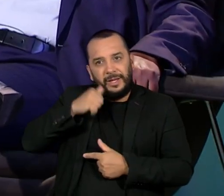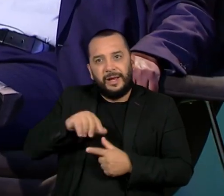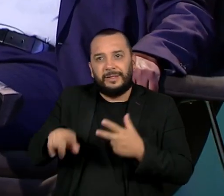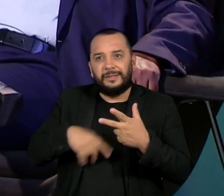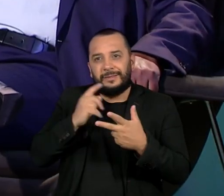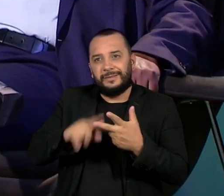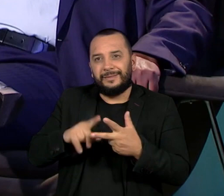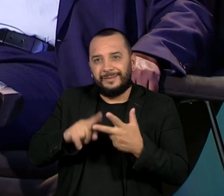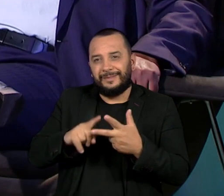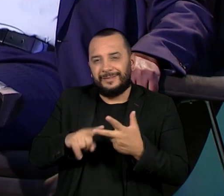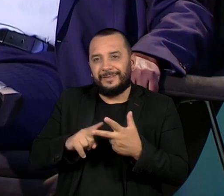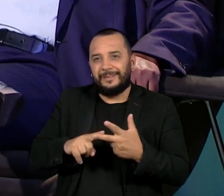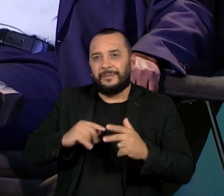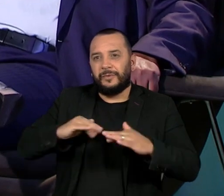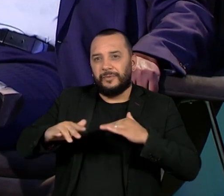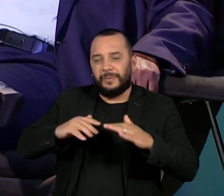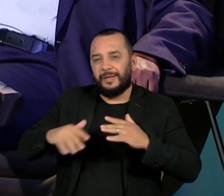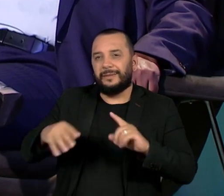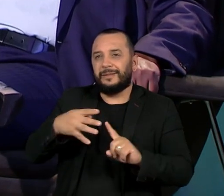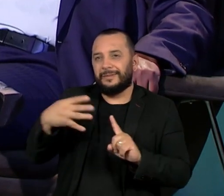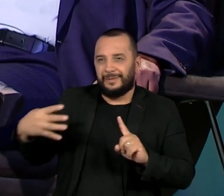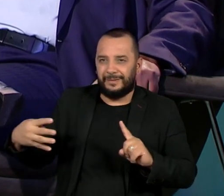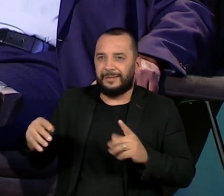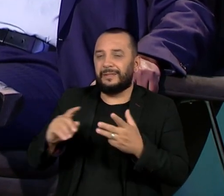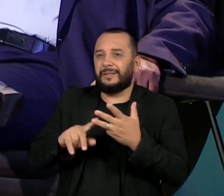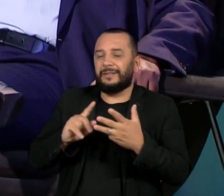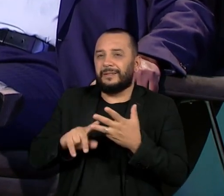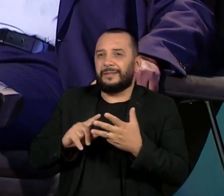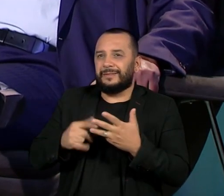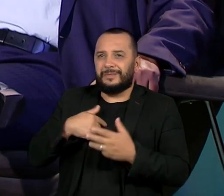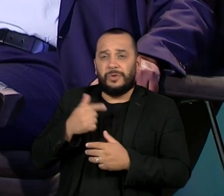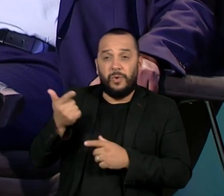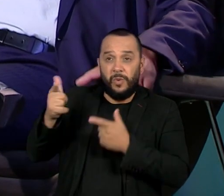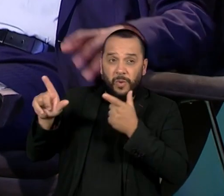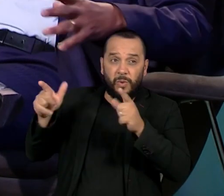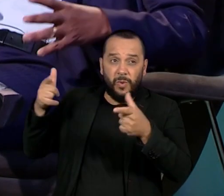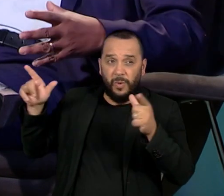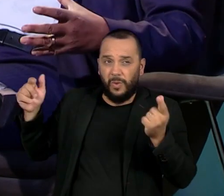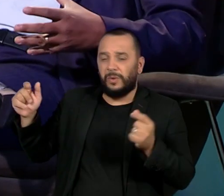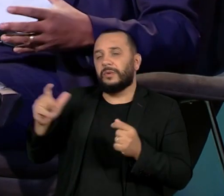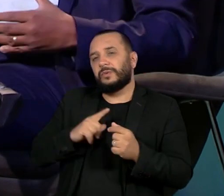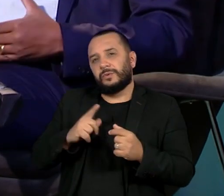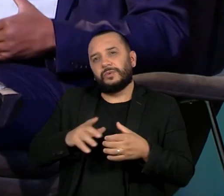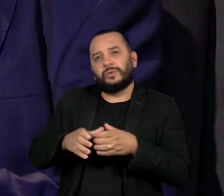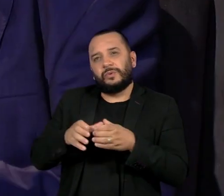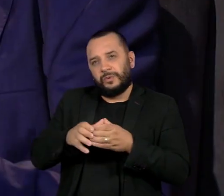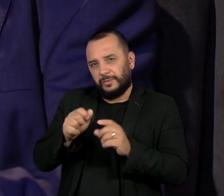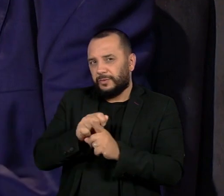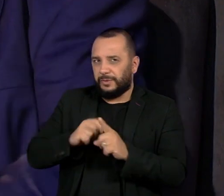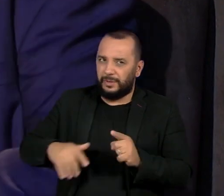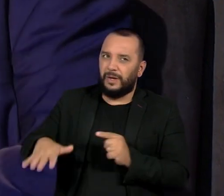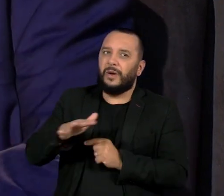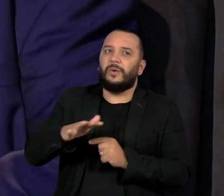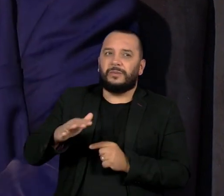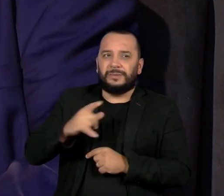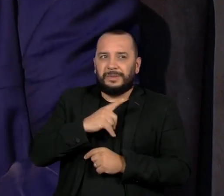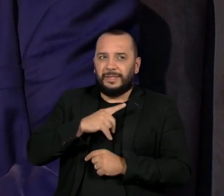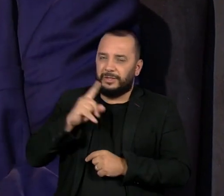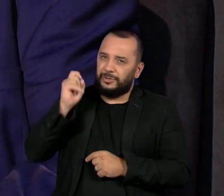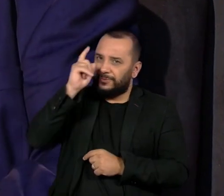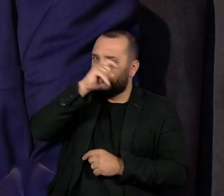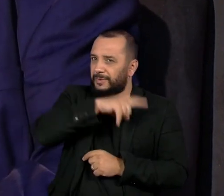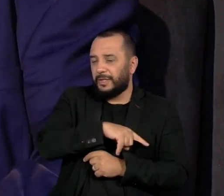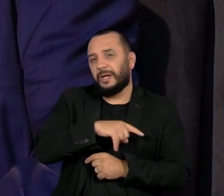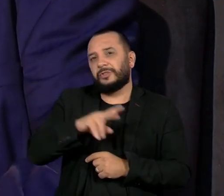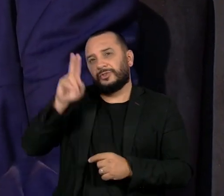tem falado do movimento LGBTQI+, a gente tem falado de outros grupos sociais que têm tido muita dificuldade